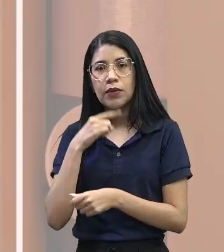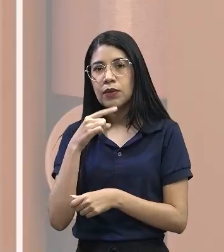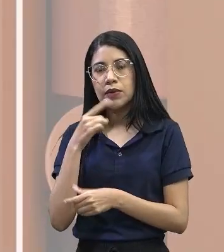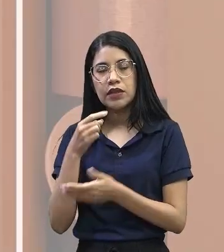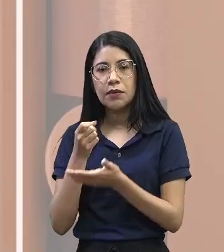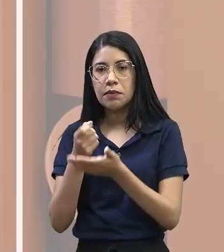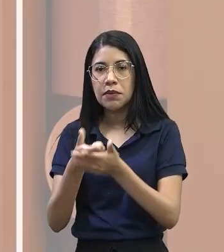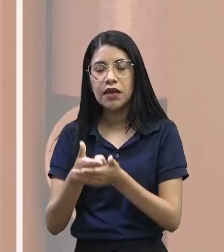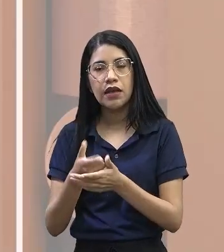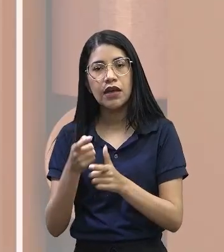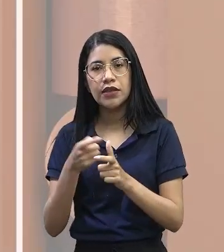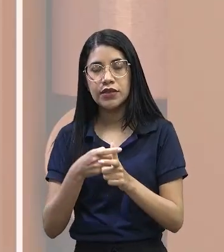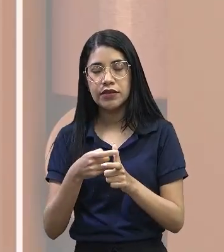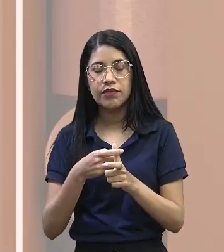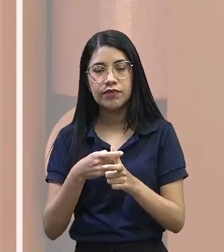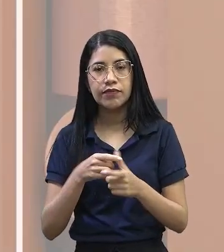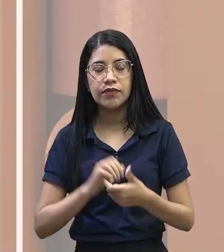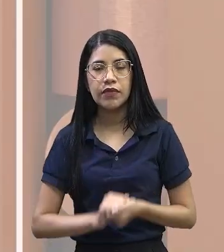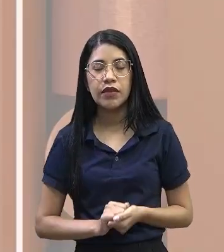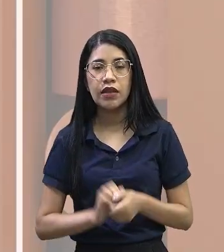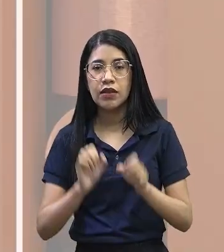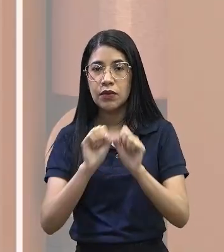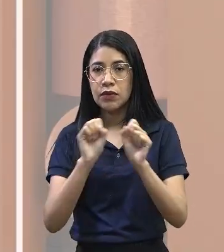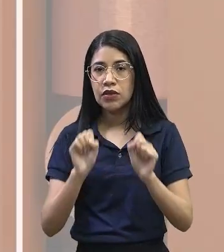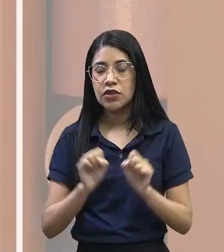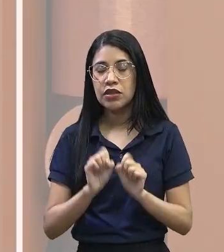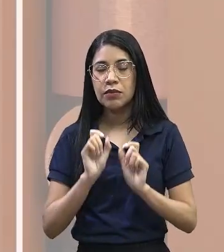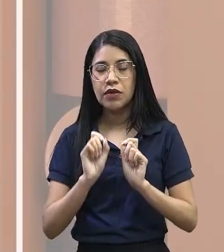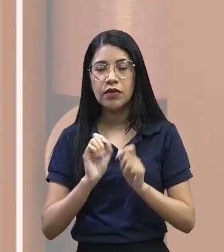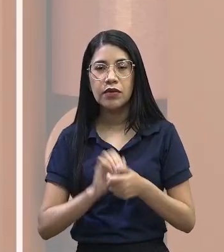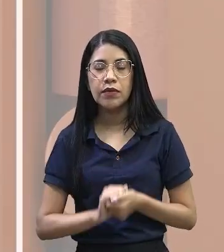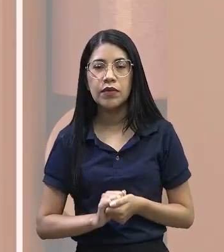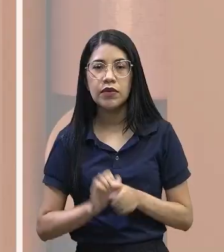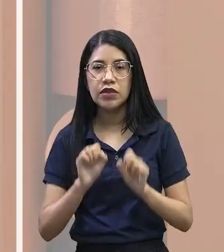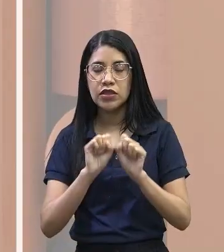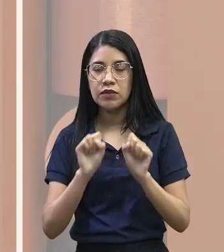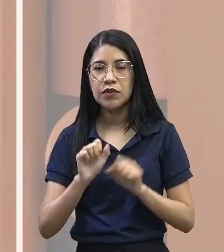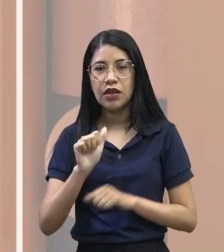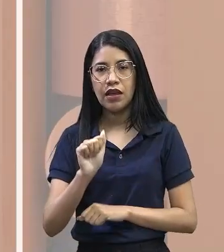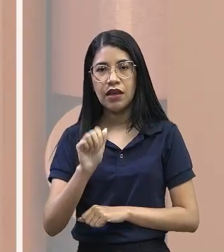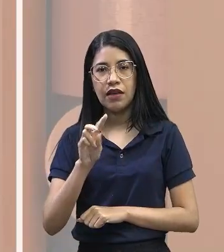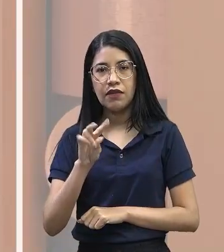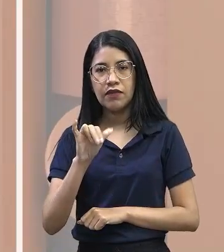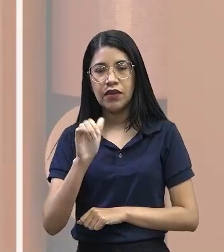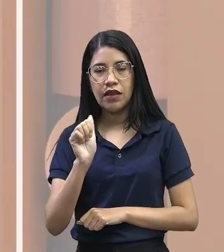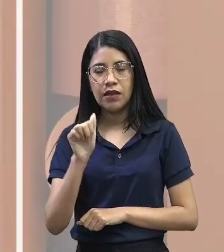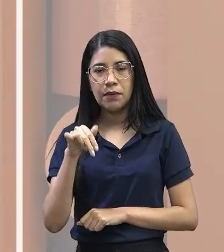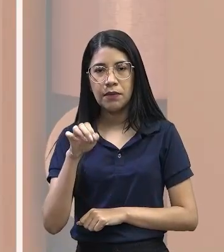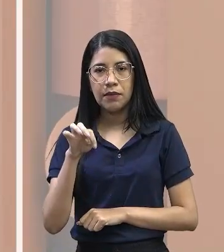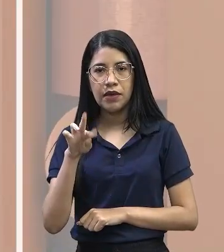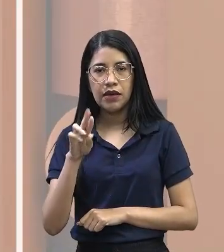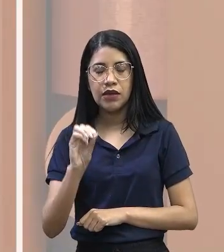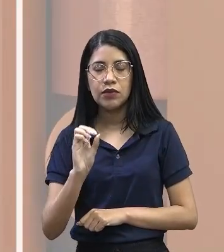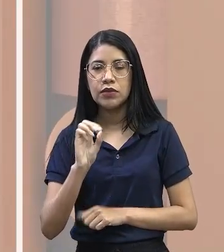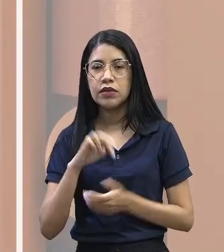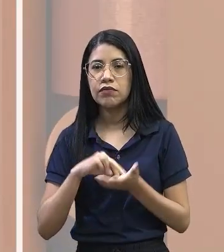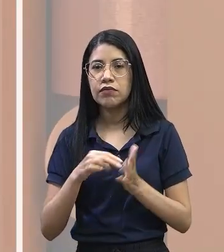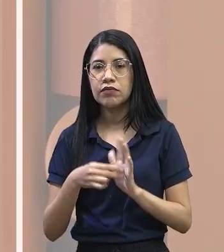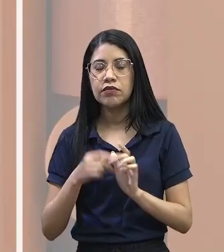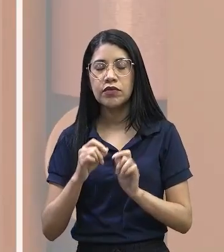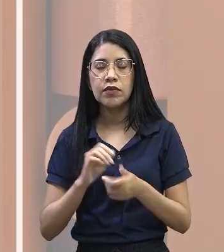sua dívida. Esse sistema a gente conhece como sistema de aviamento. O que é aviar, galera? É